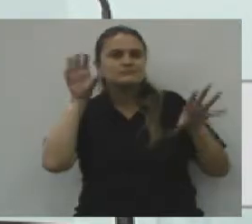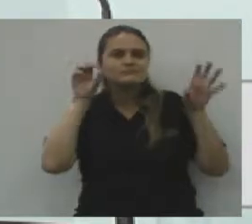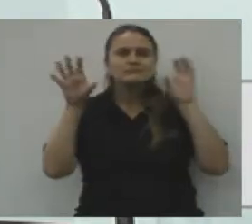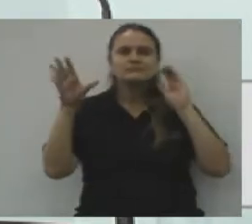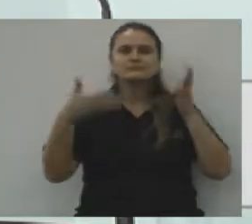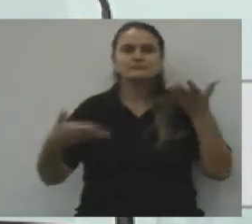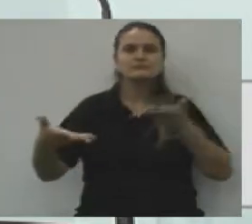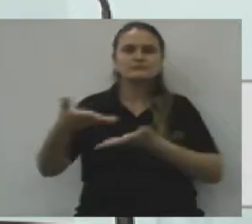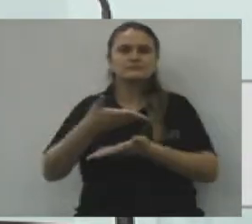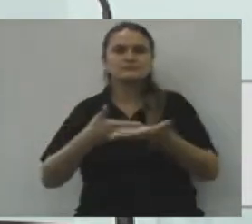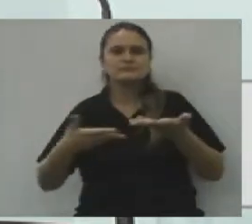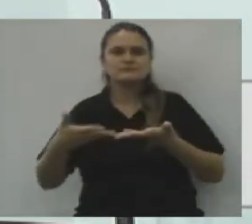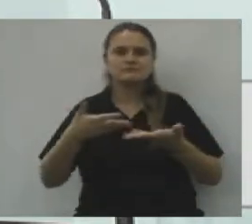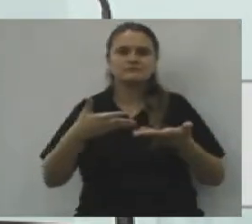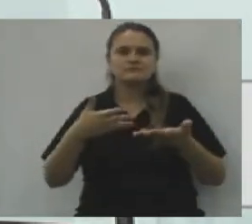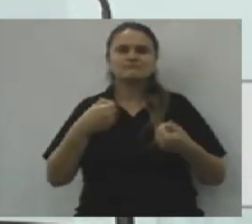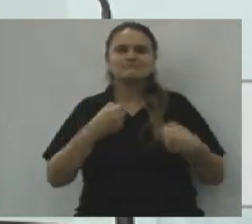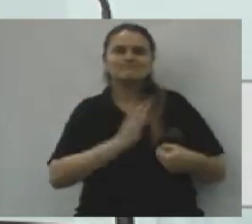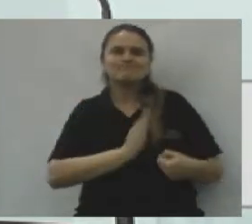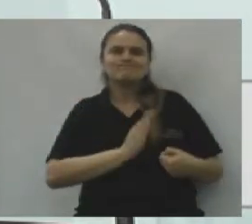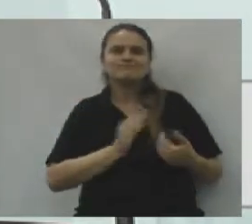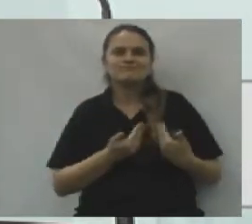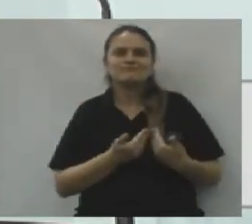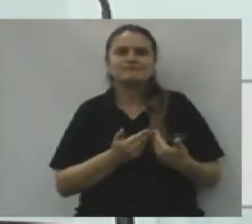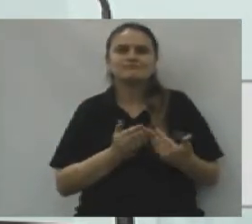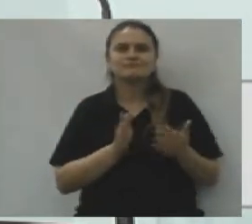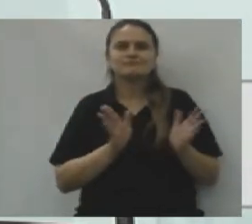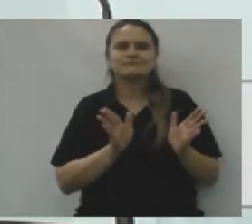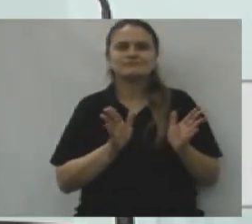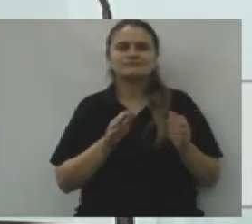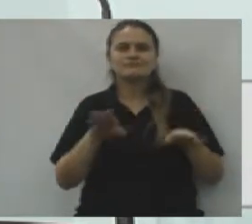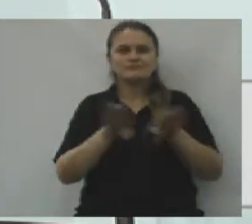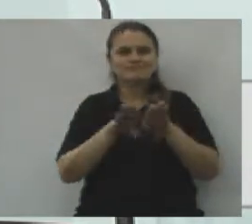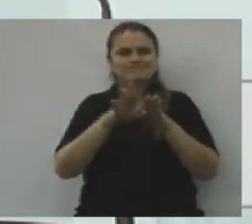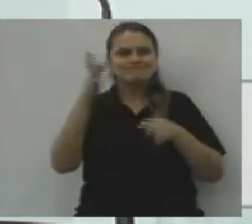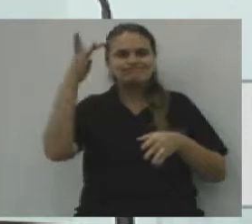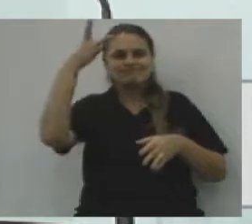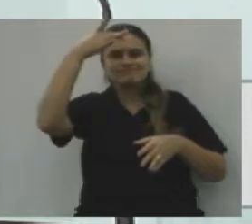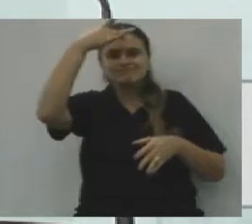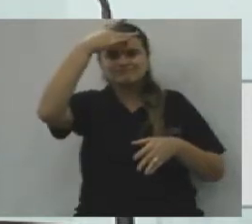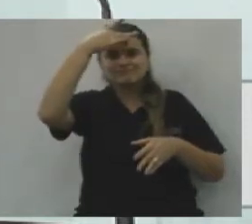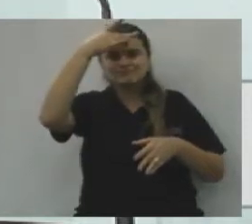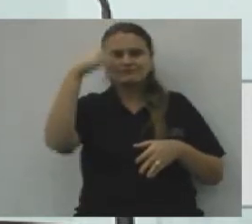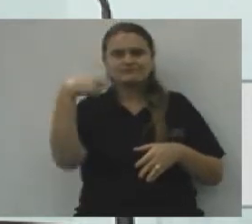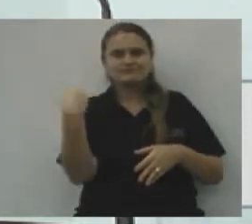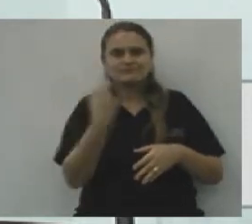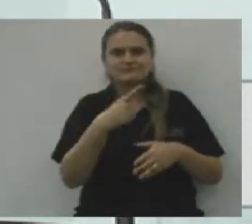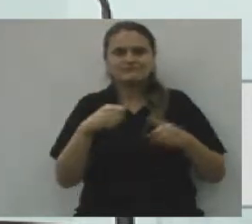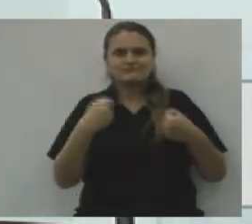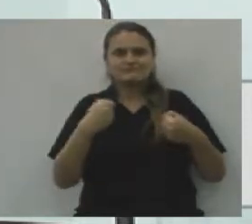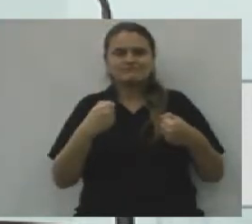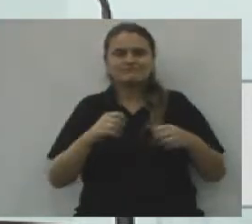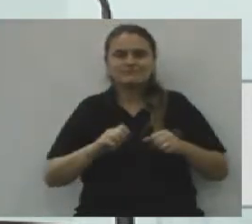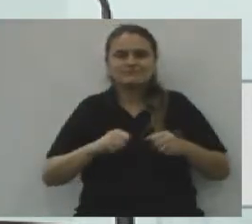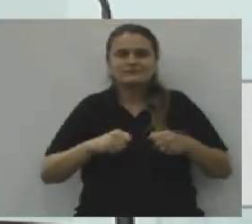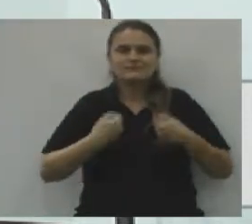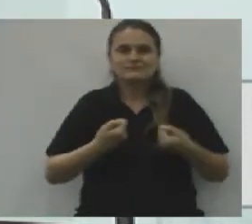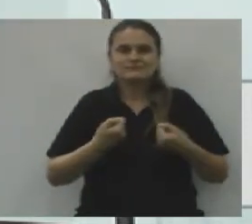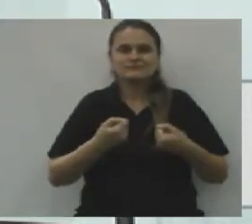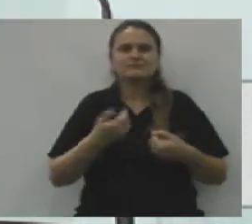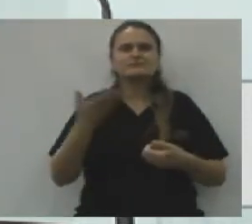ouvir de coração aberto, de mente preparada, que nós somos o desafio. Um dia desses